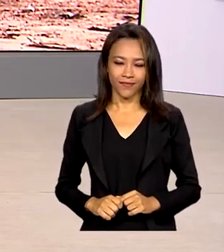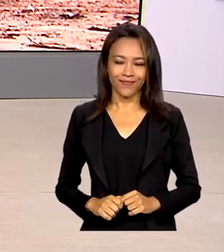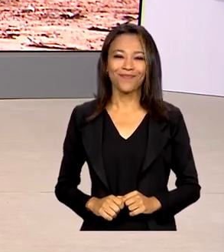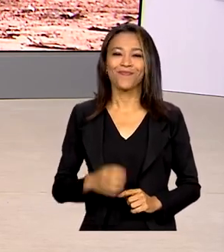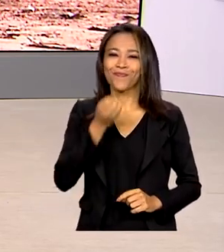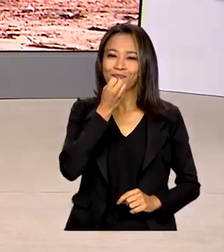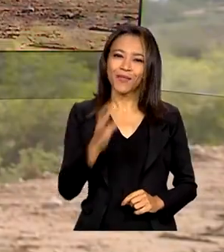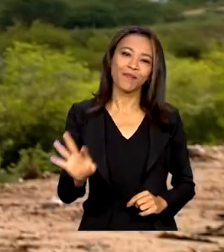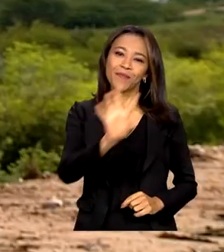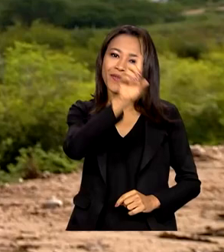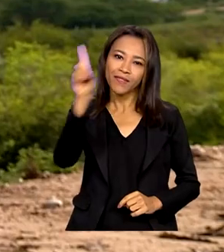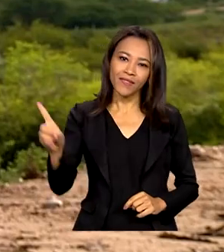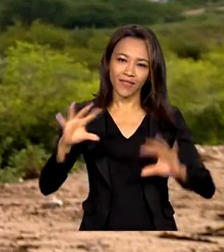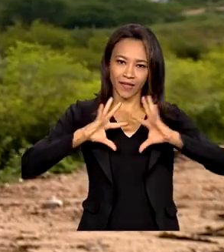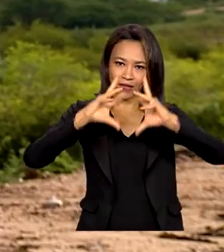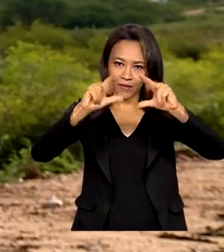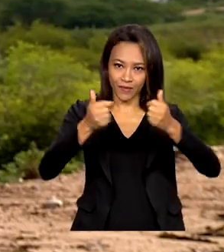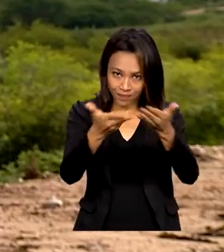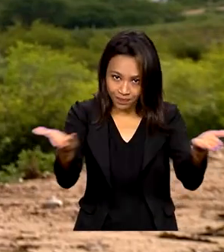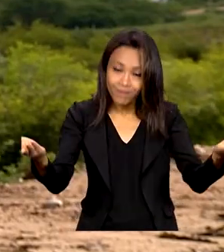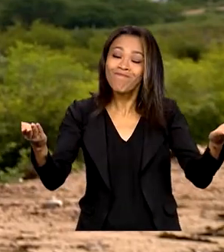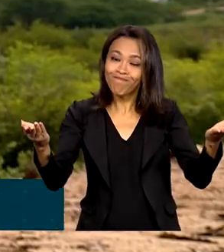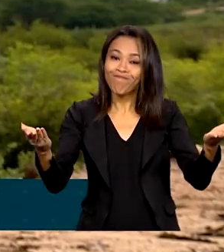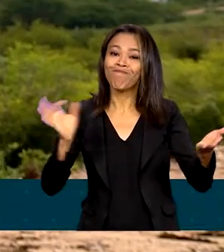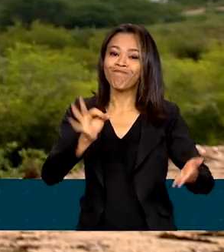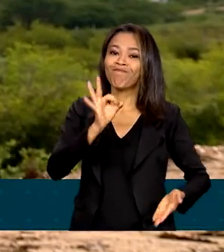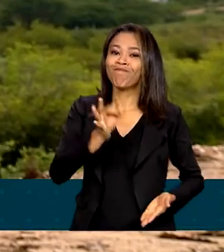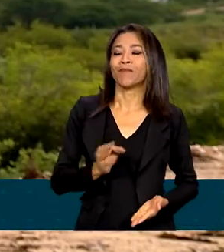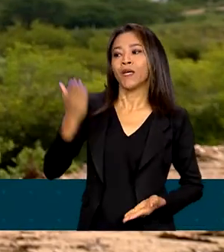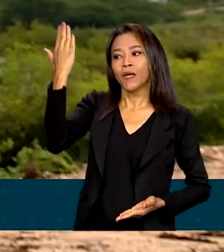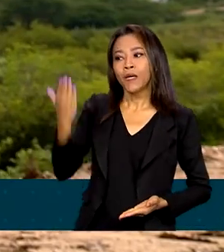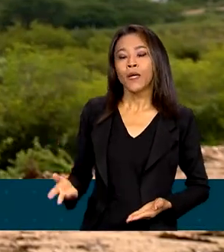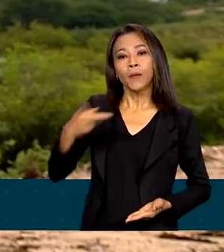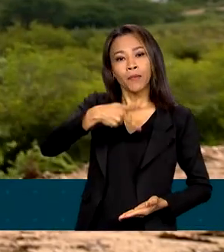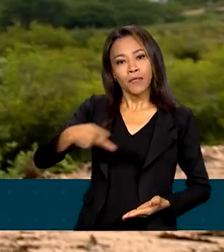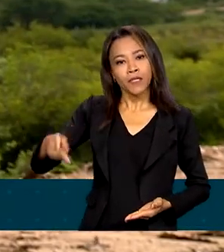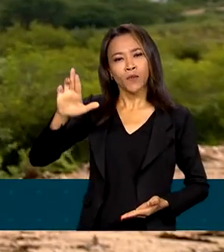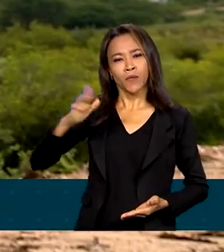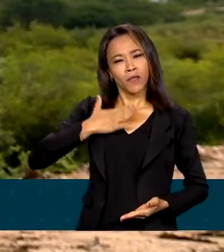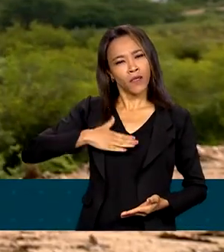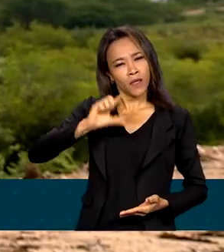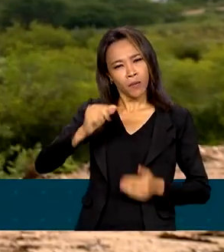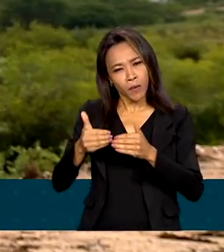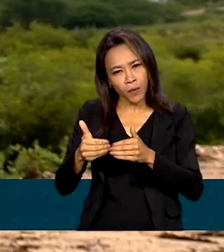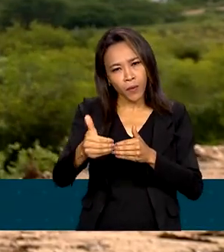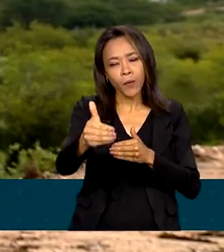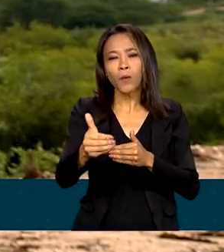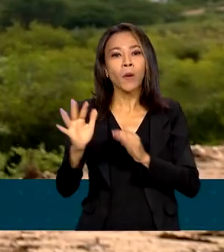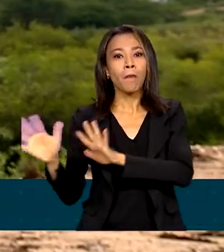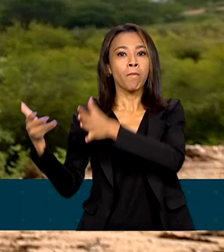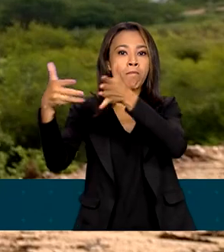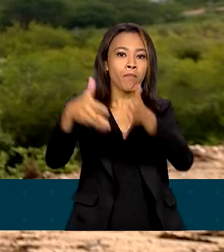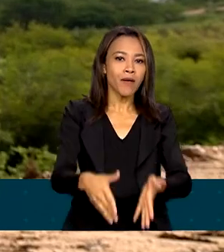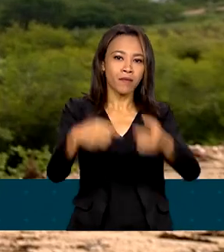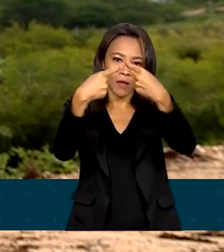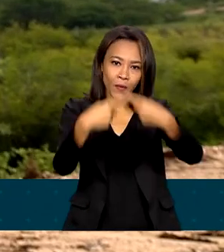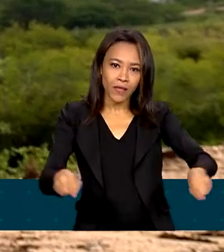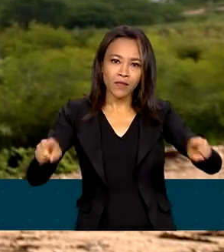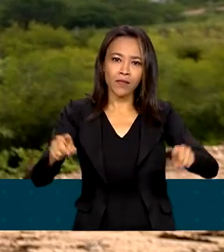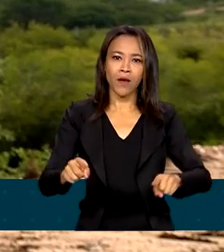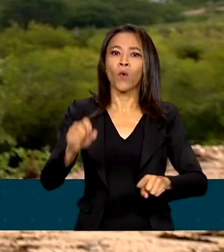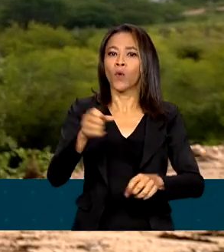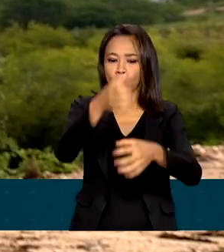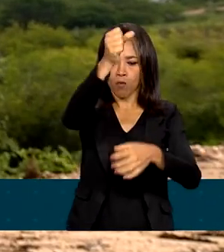Bom dia, Vanessa. Bom dia a todos. É isso mesmo. O presidente Lula participa em instantes da inauguração do Parque